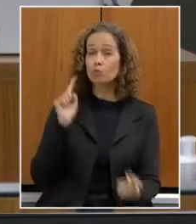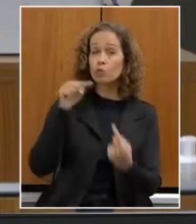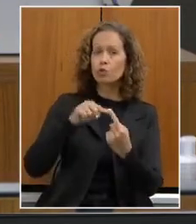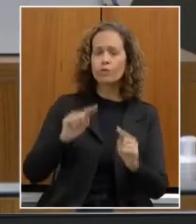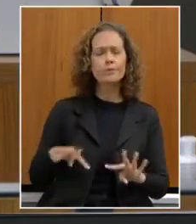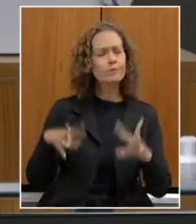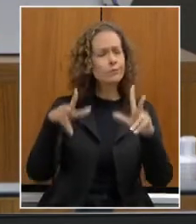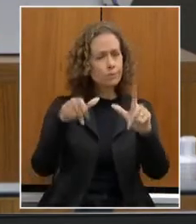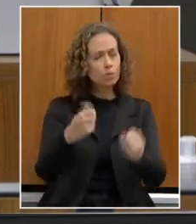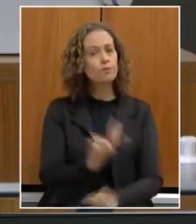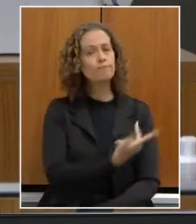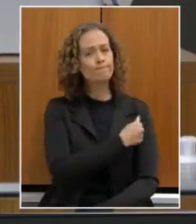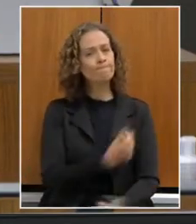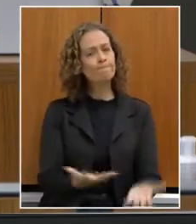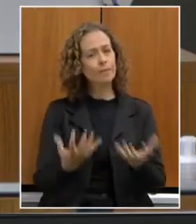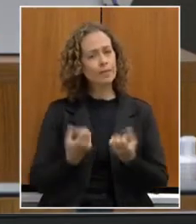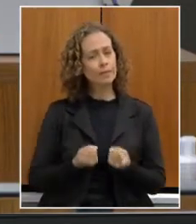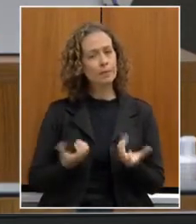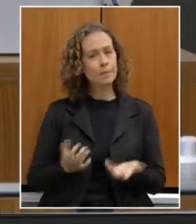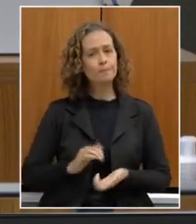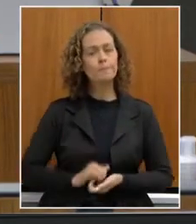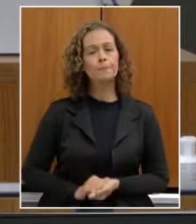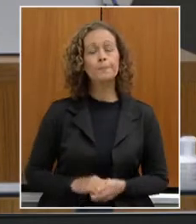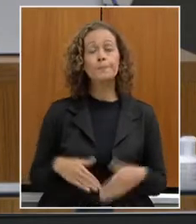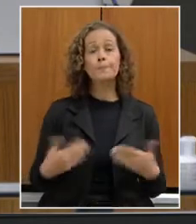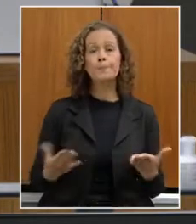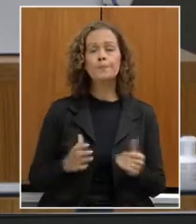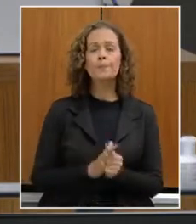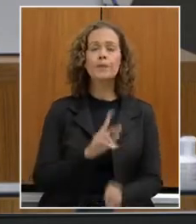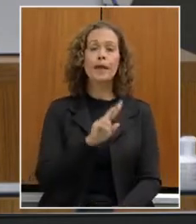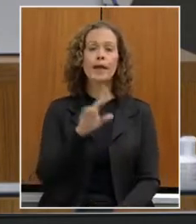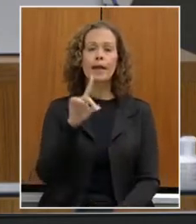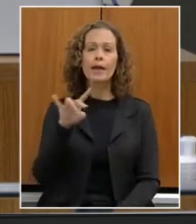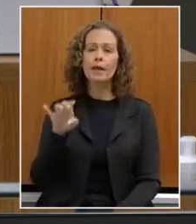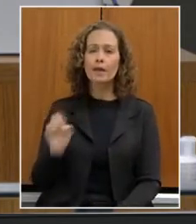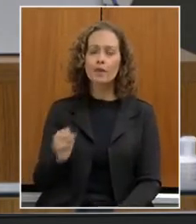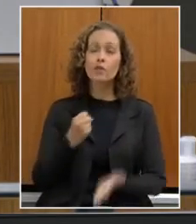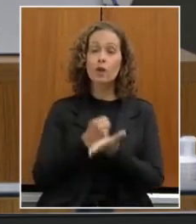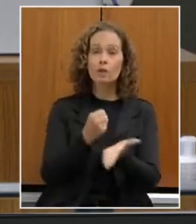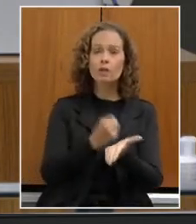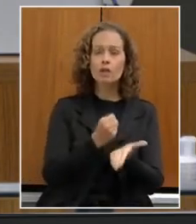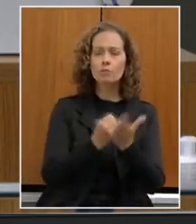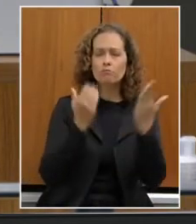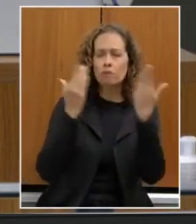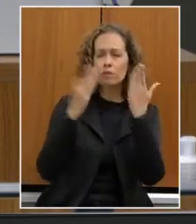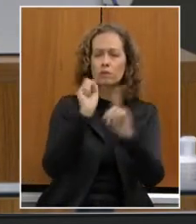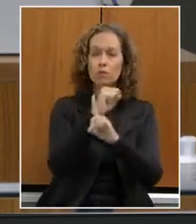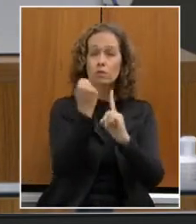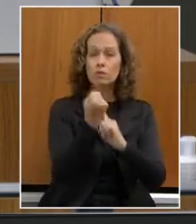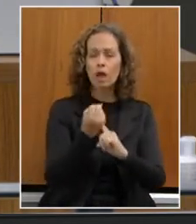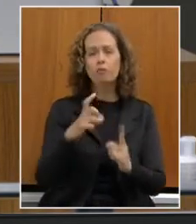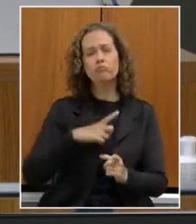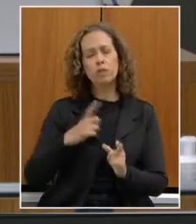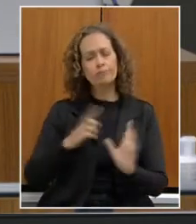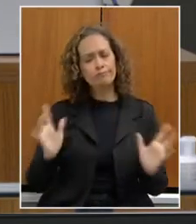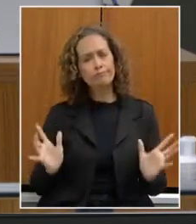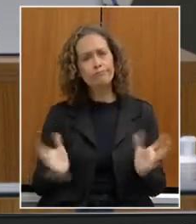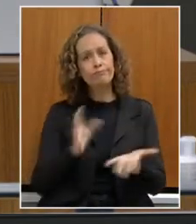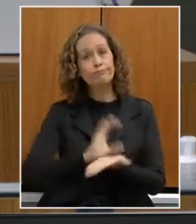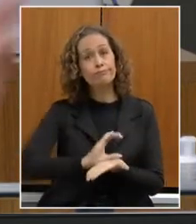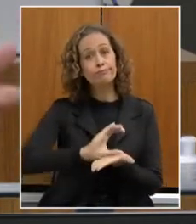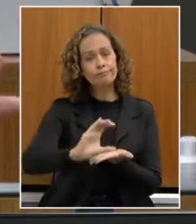estejam vacinados em relação a rede de atenção psicossocial há um investimento importante na rede